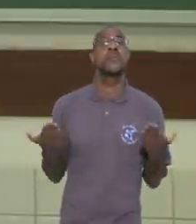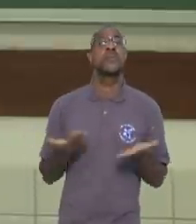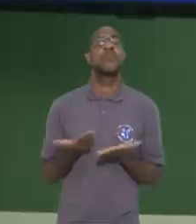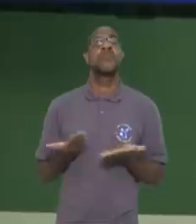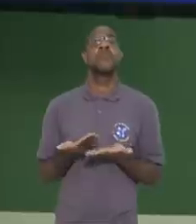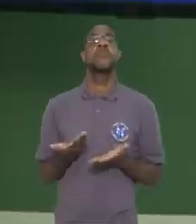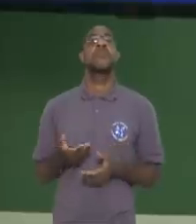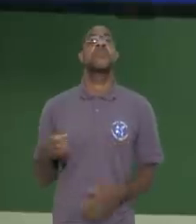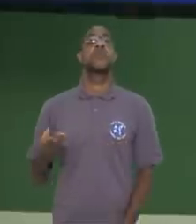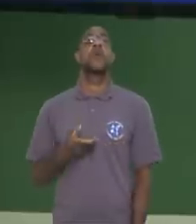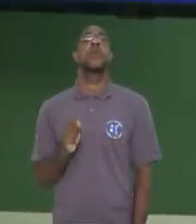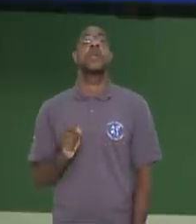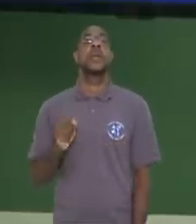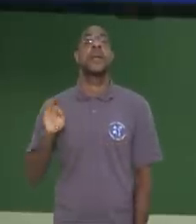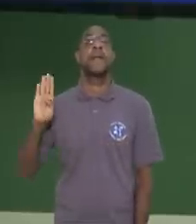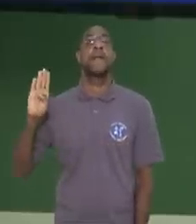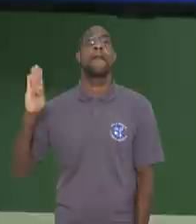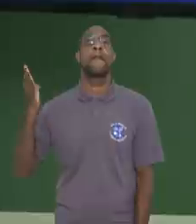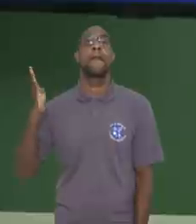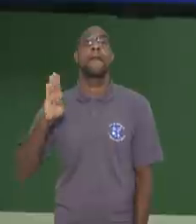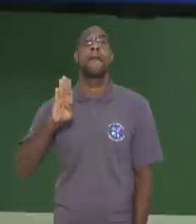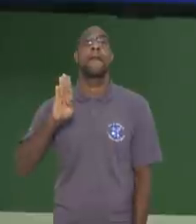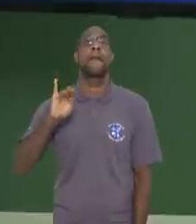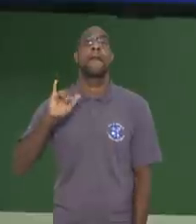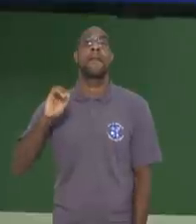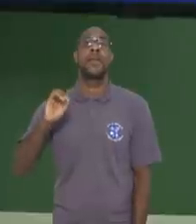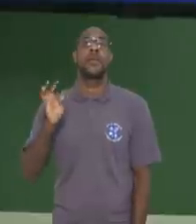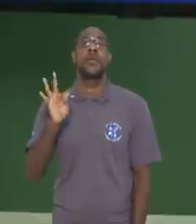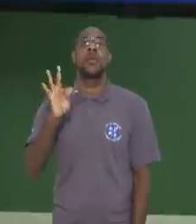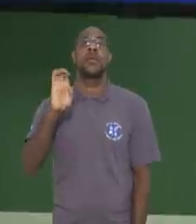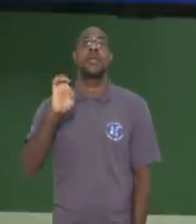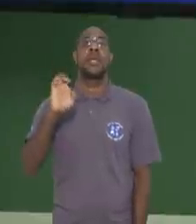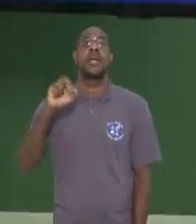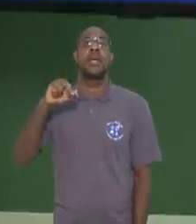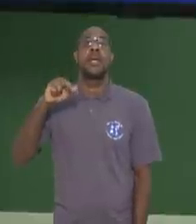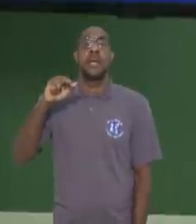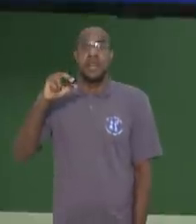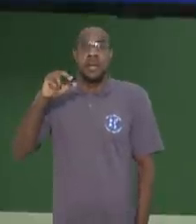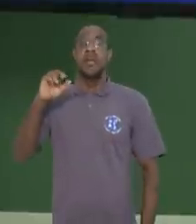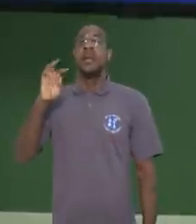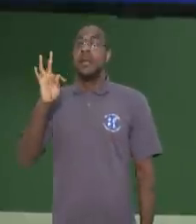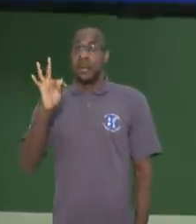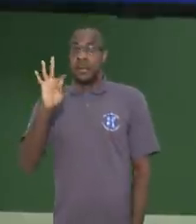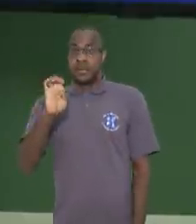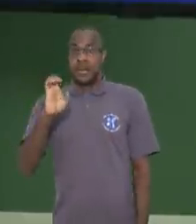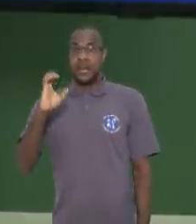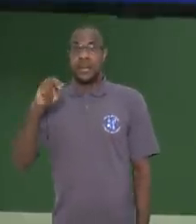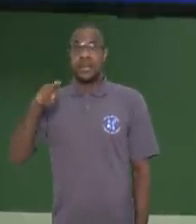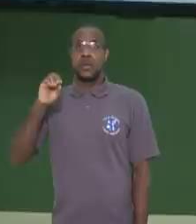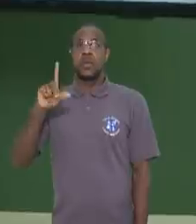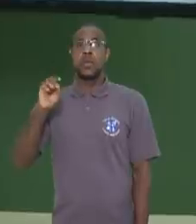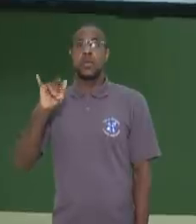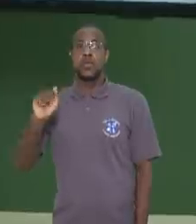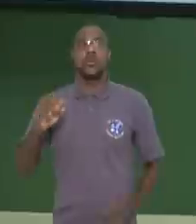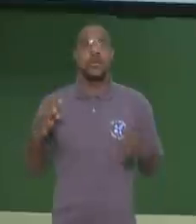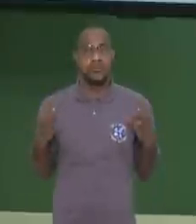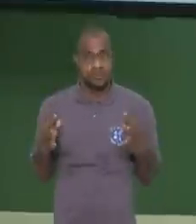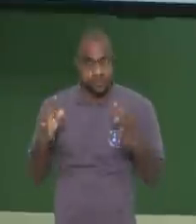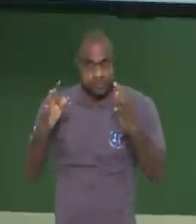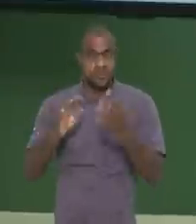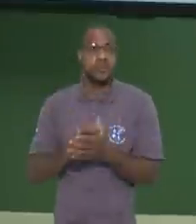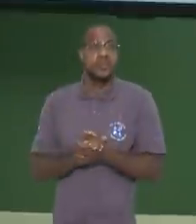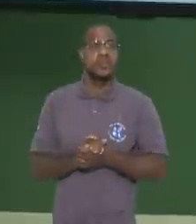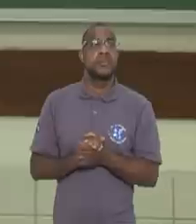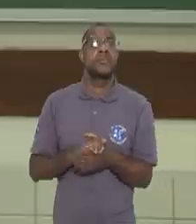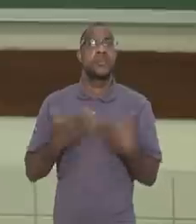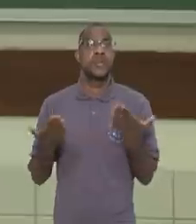novas biotecnologias. Mas de vez em quando vocês vão ver que vão voltar esses termos aqui, porque eles são os principais e eles interferem nas outras também, tá?